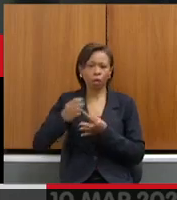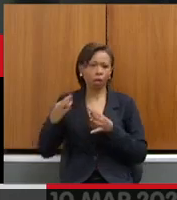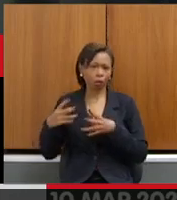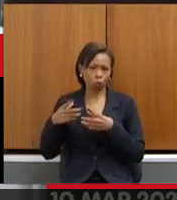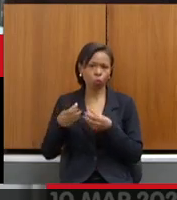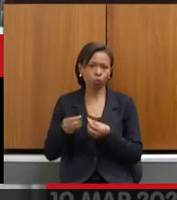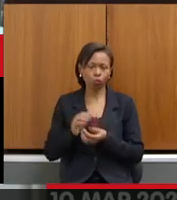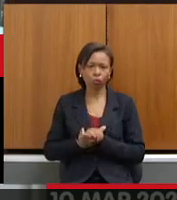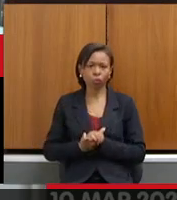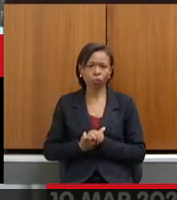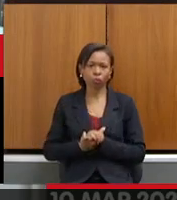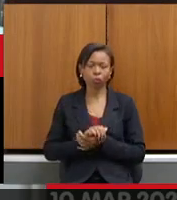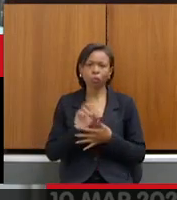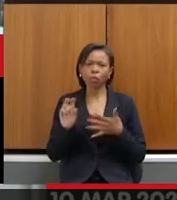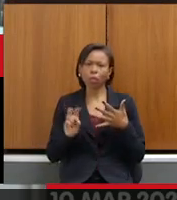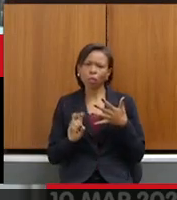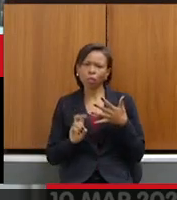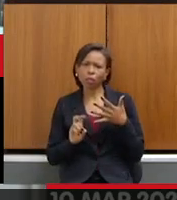não